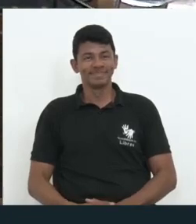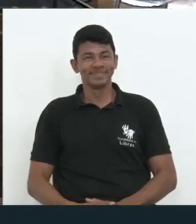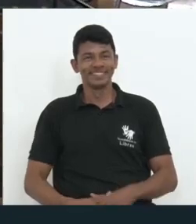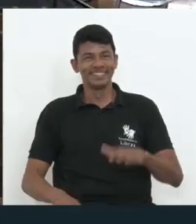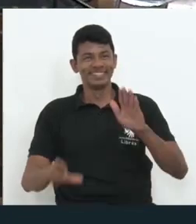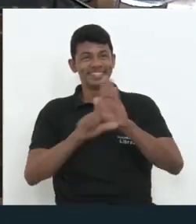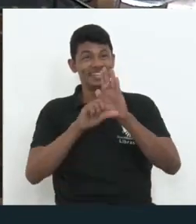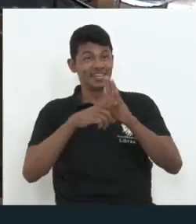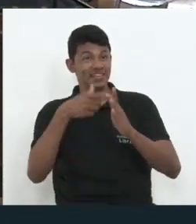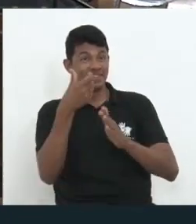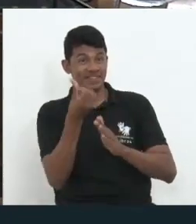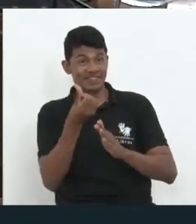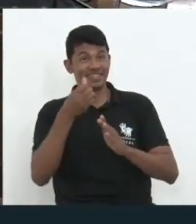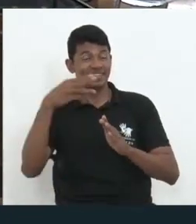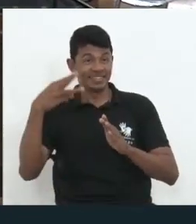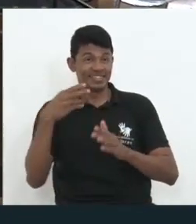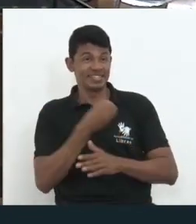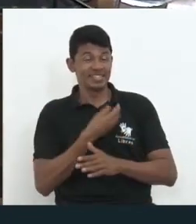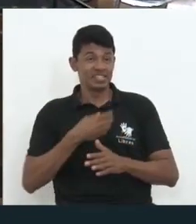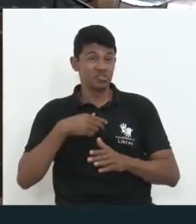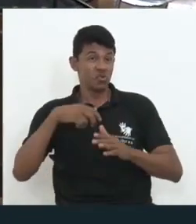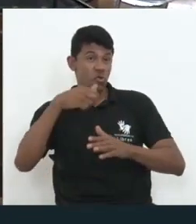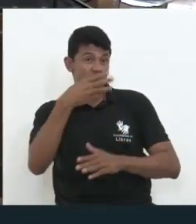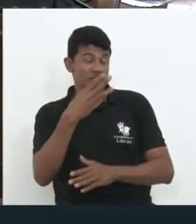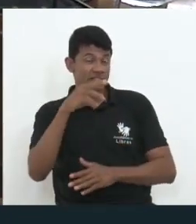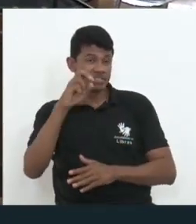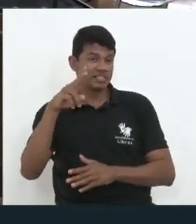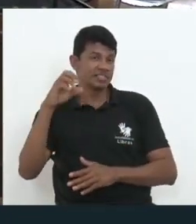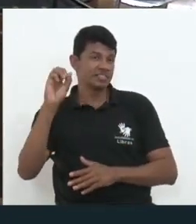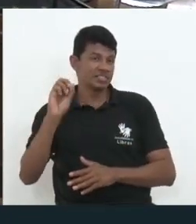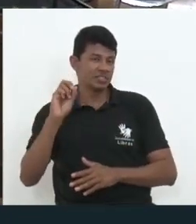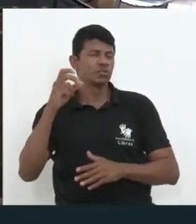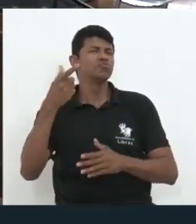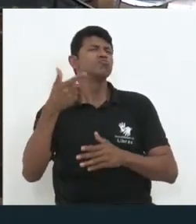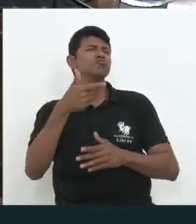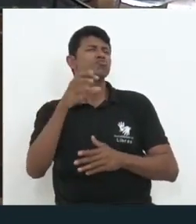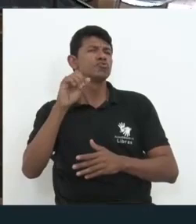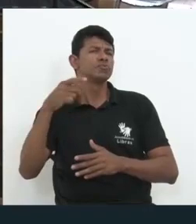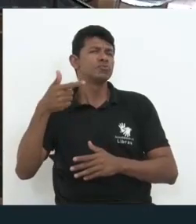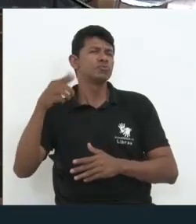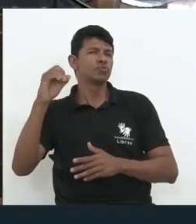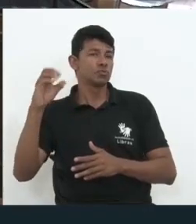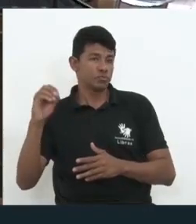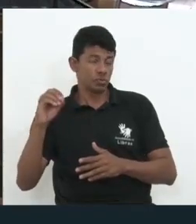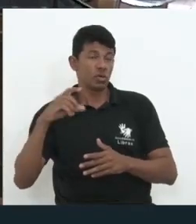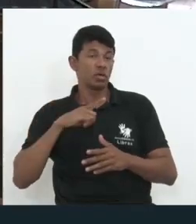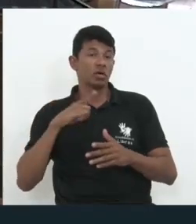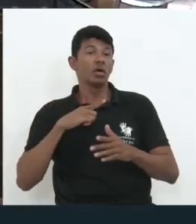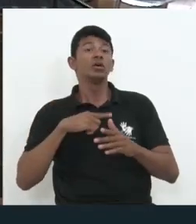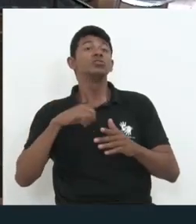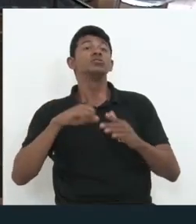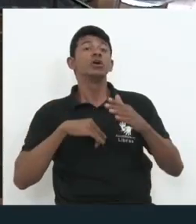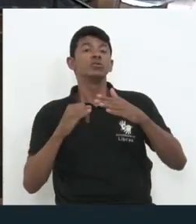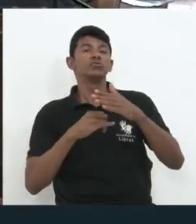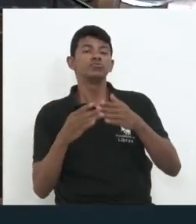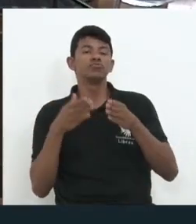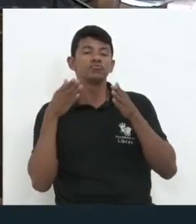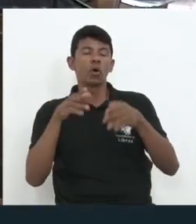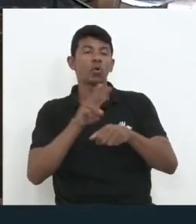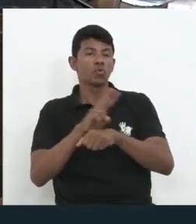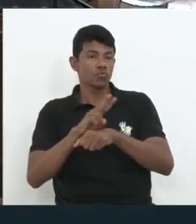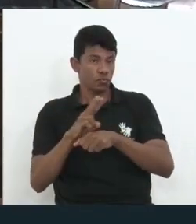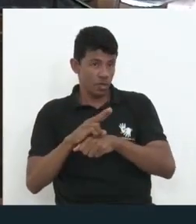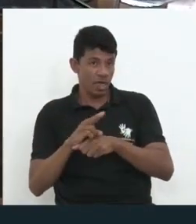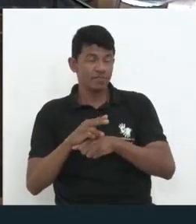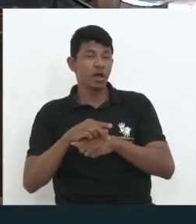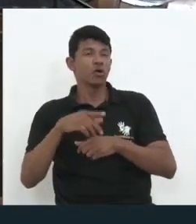2849/23. Altera a lei número 5.638 de 21/12/2000. Que institui a Unidade Fiscal de Guarulhos, UFG.